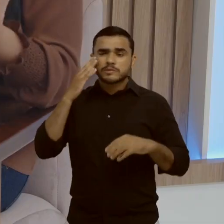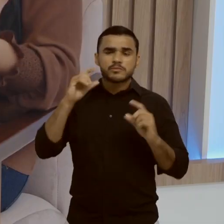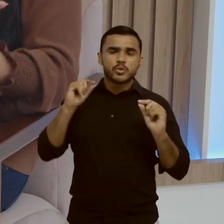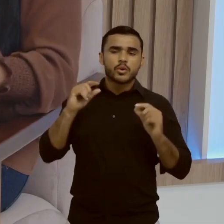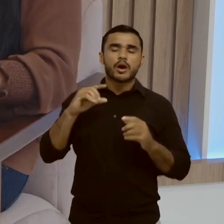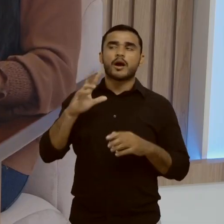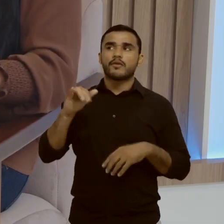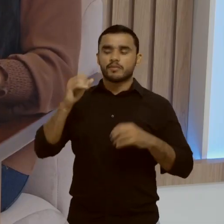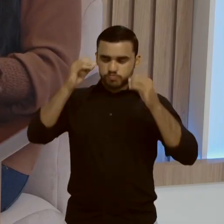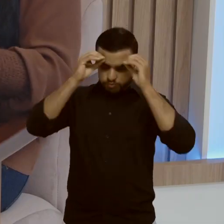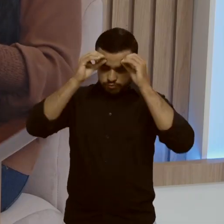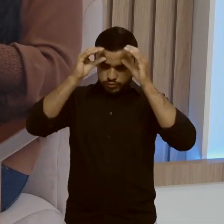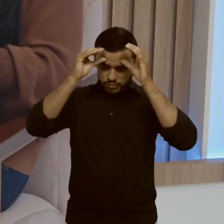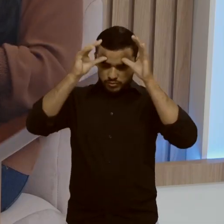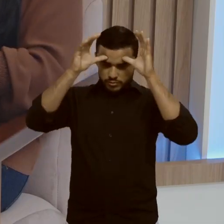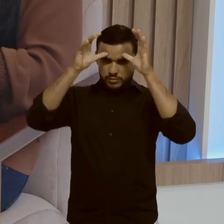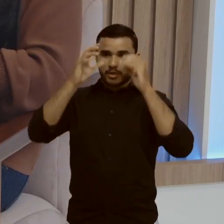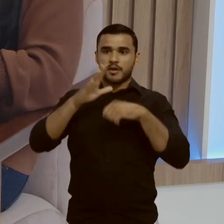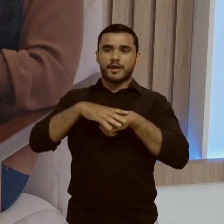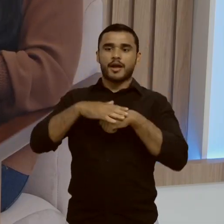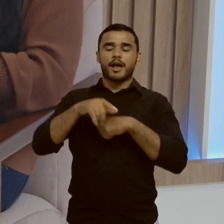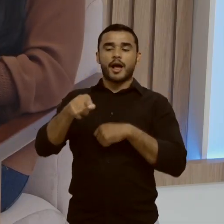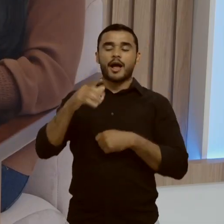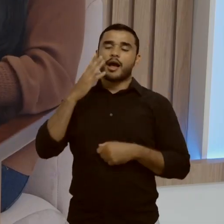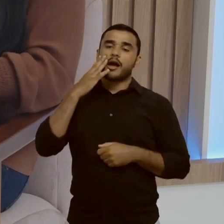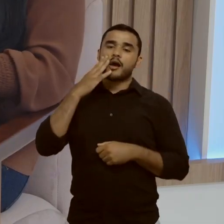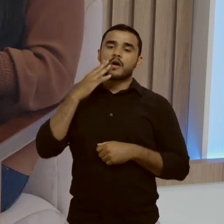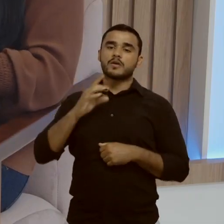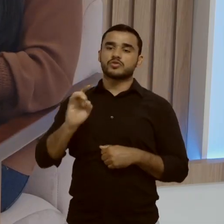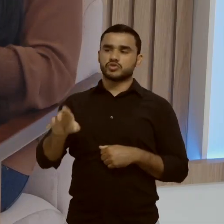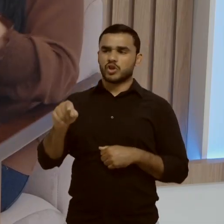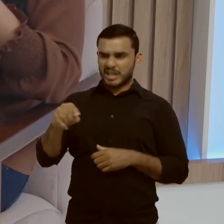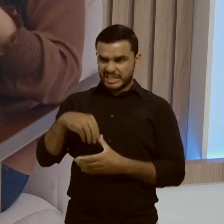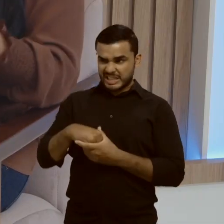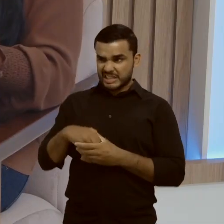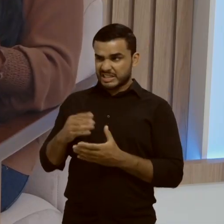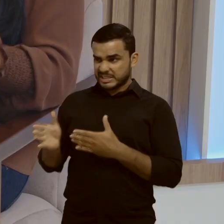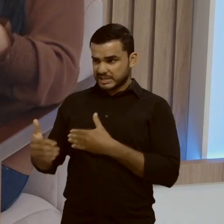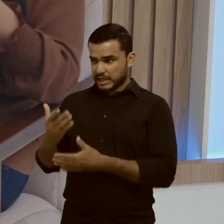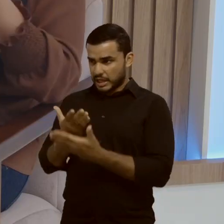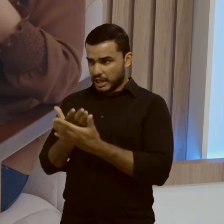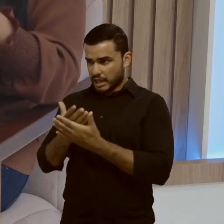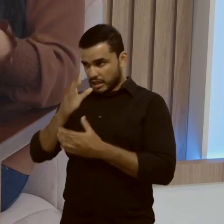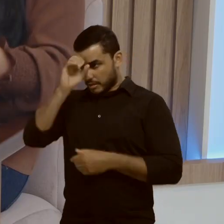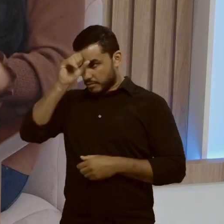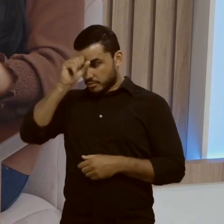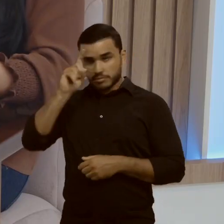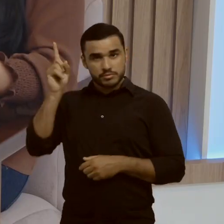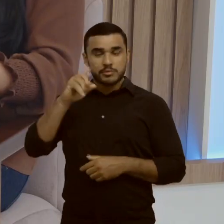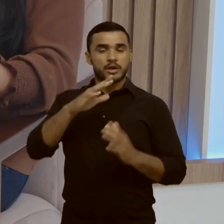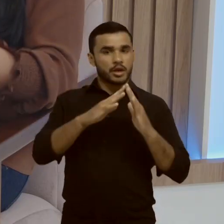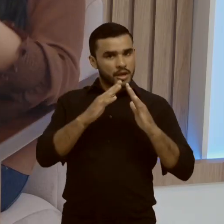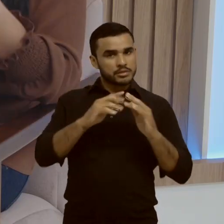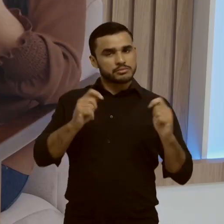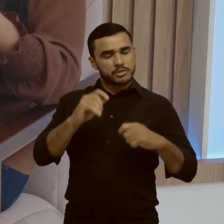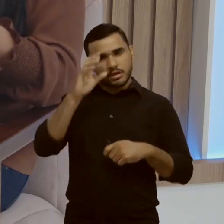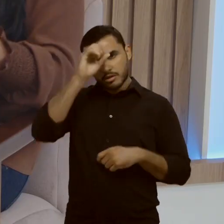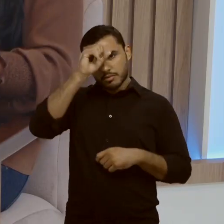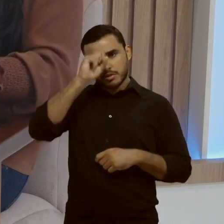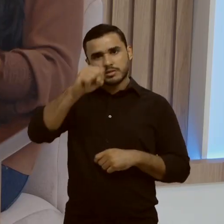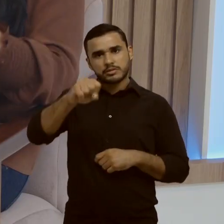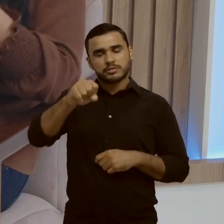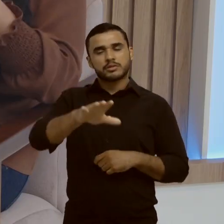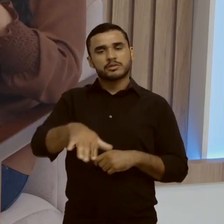esse conhecimento de mundo, né? As crianças não aprendem apenas na sala de aula. Em casa, elas já chegam na escola com essa bagagem, com